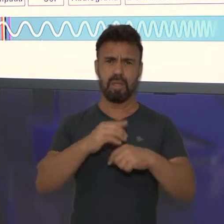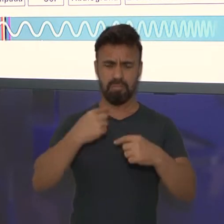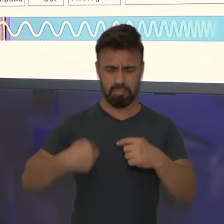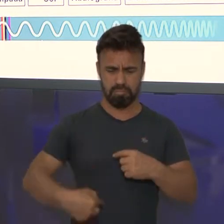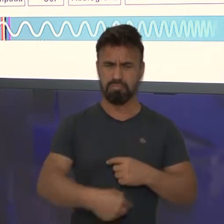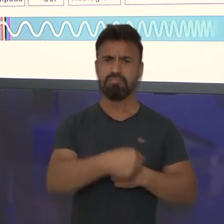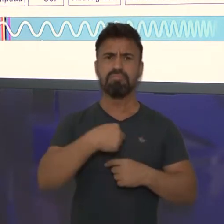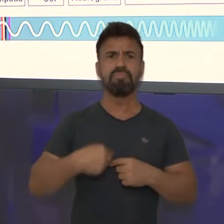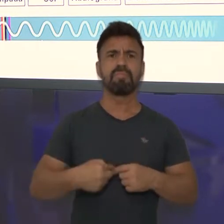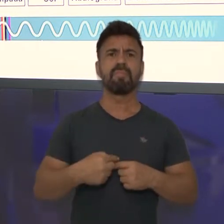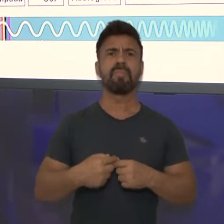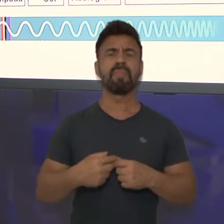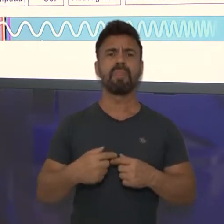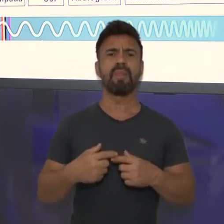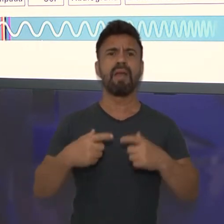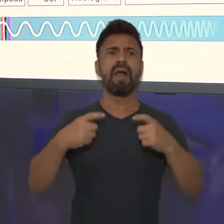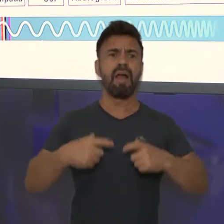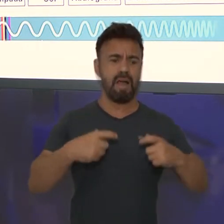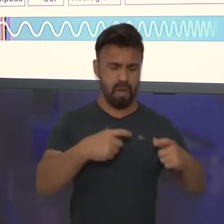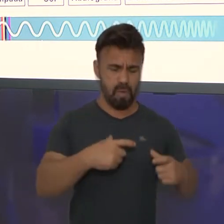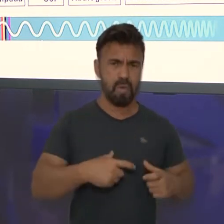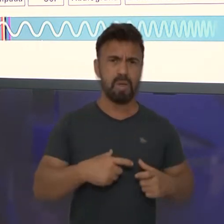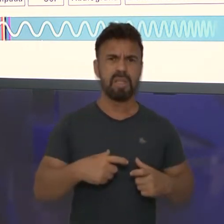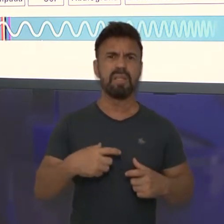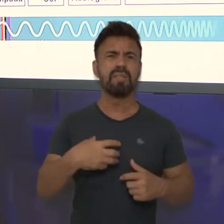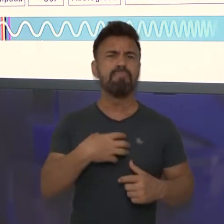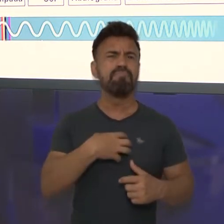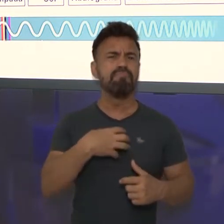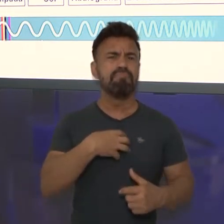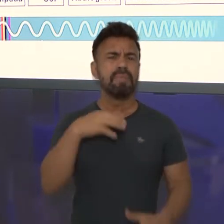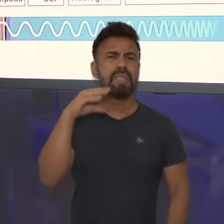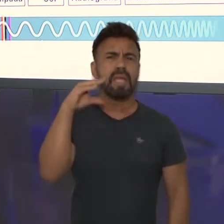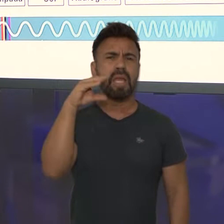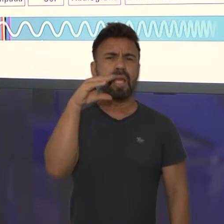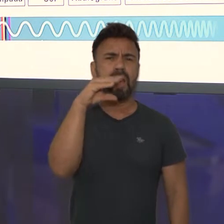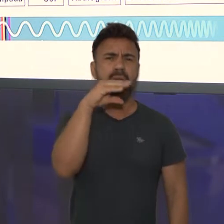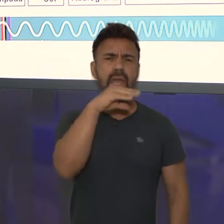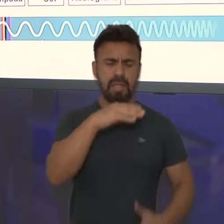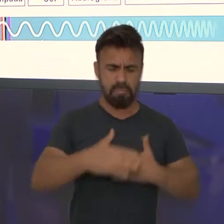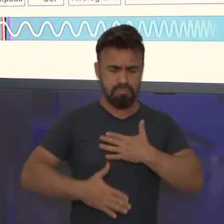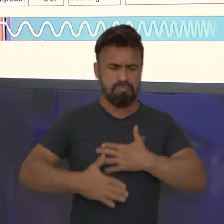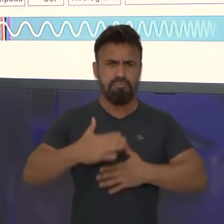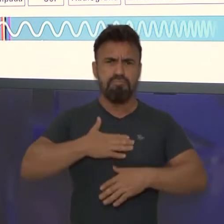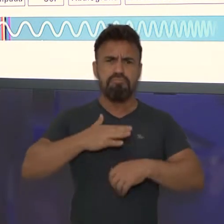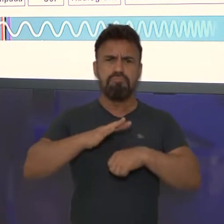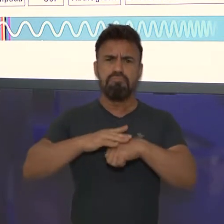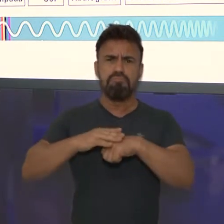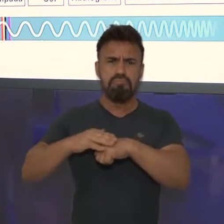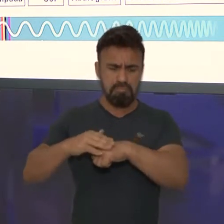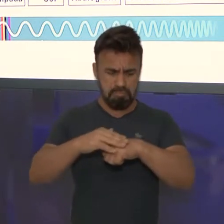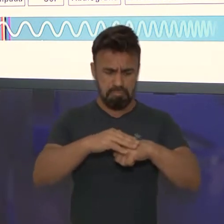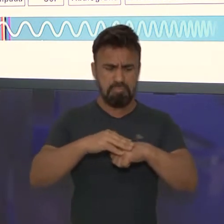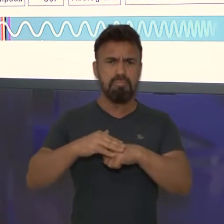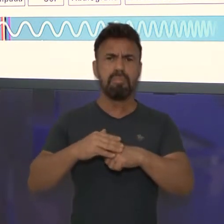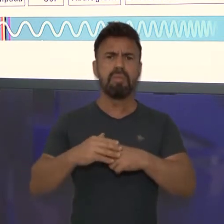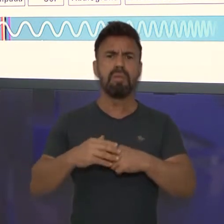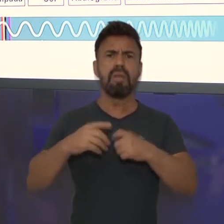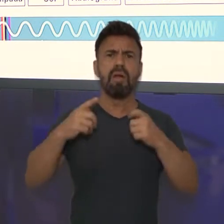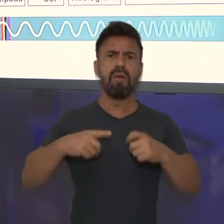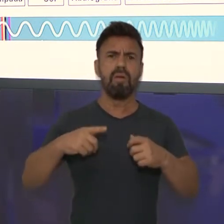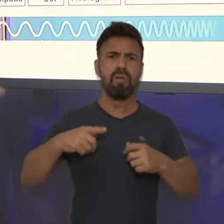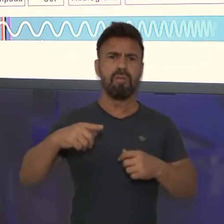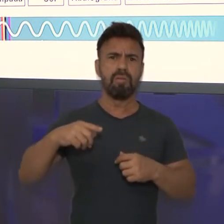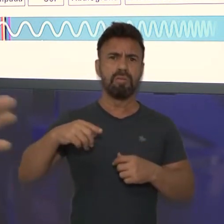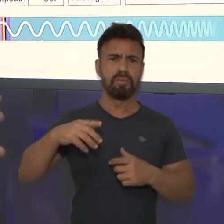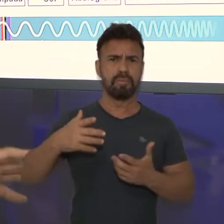está localizada está um pouco mais quente. Então, as ondas infravermelhas vai mostrar que aquela região está um pouco mais quente e